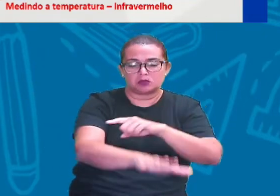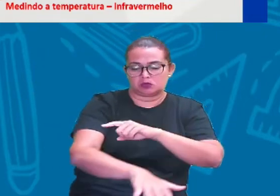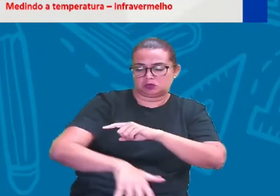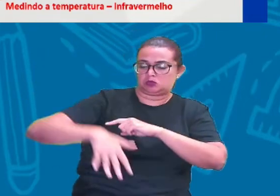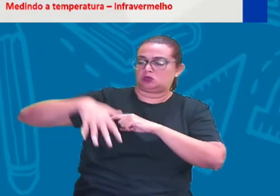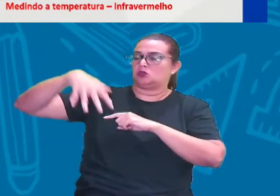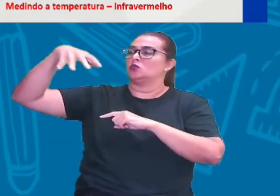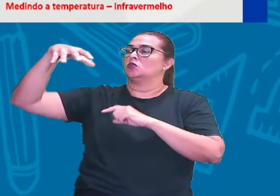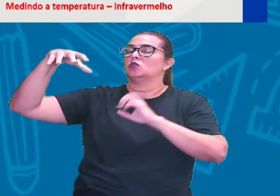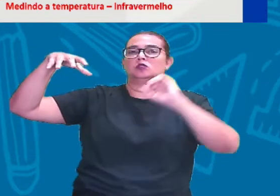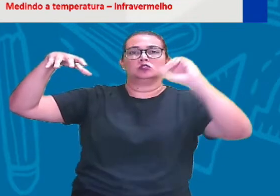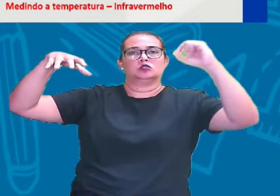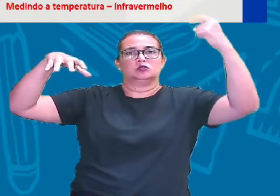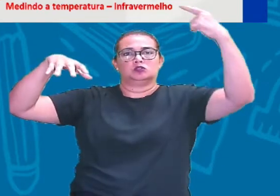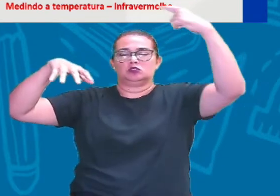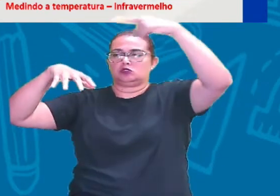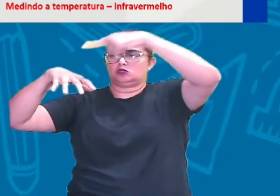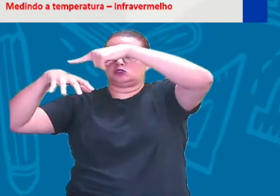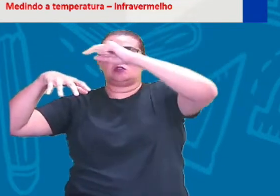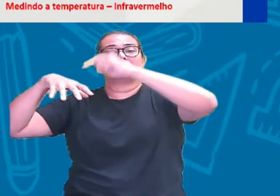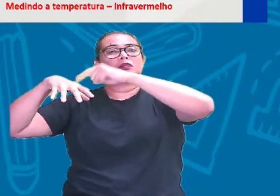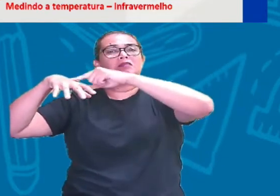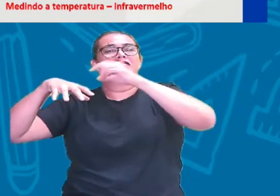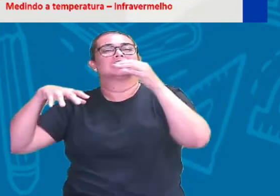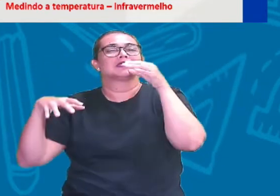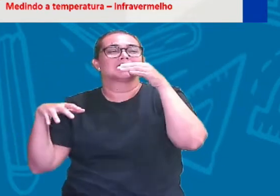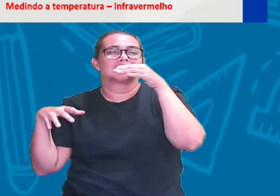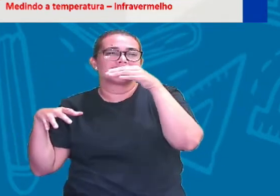morrer. Então, nesse caso,